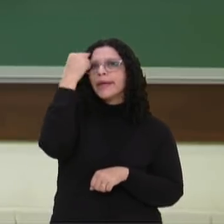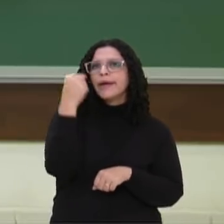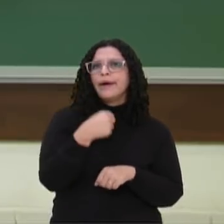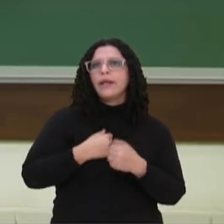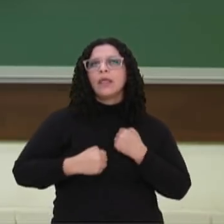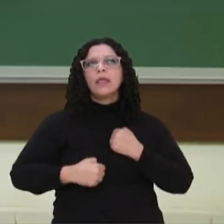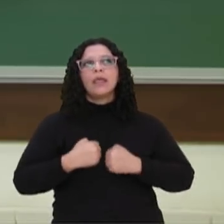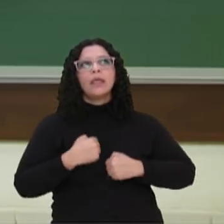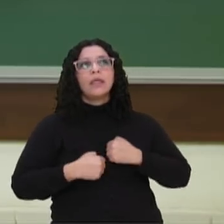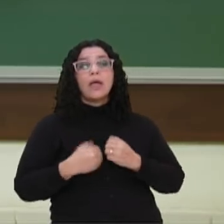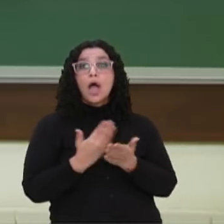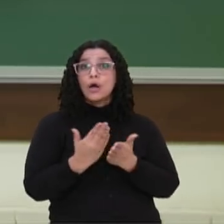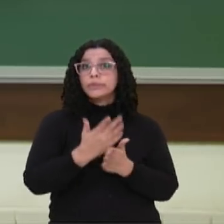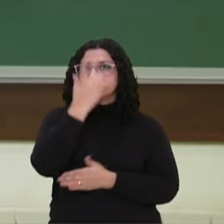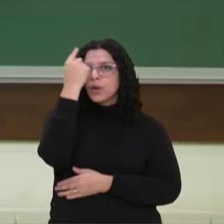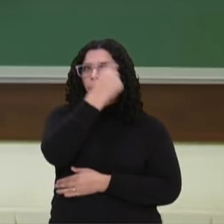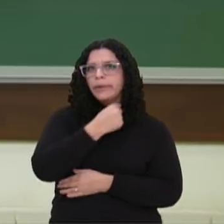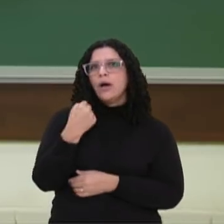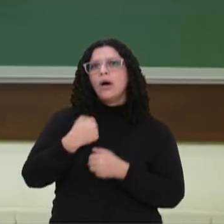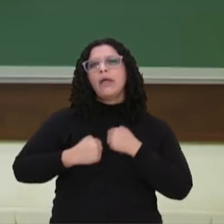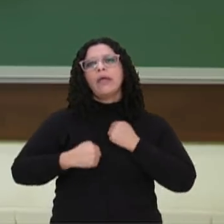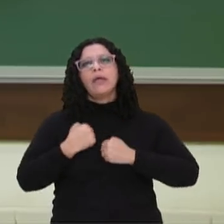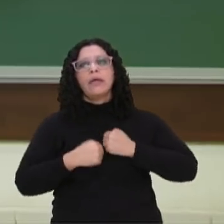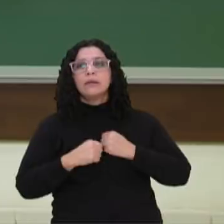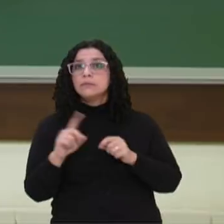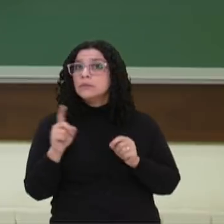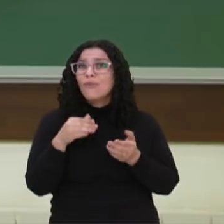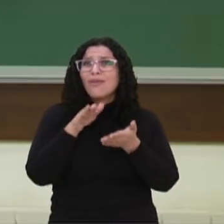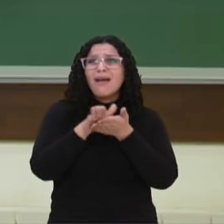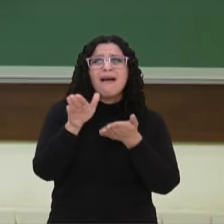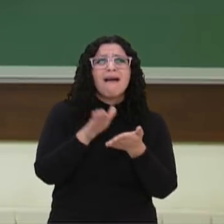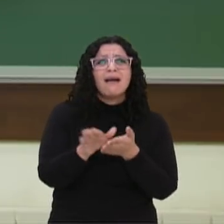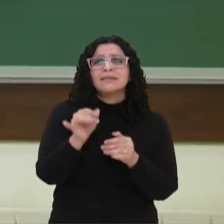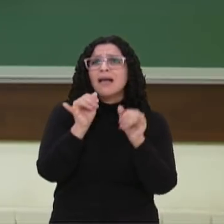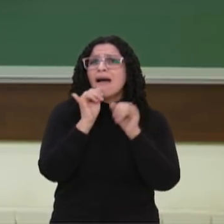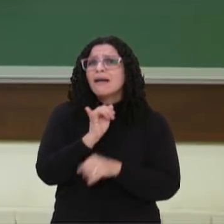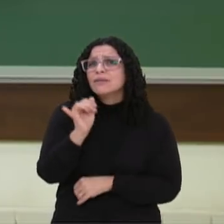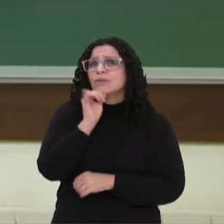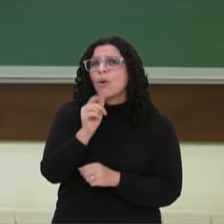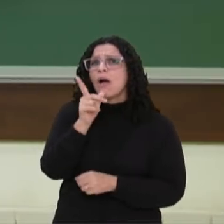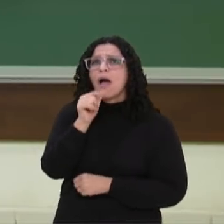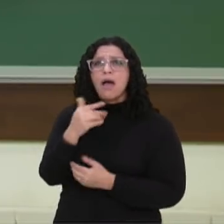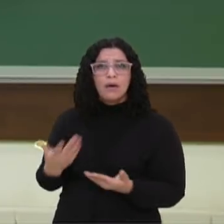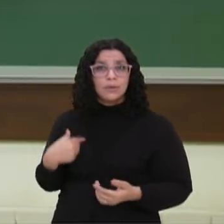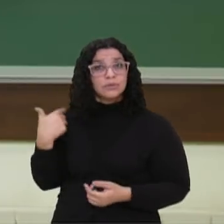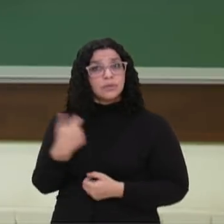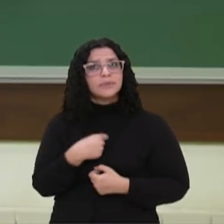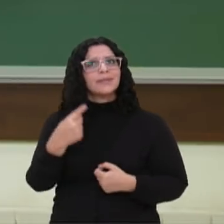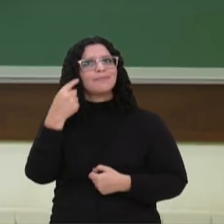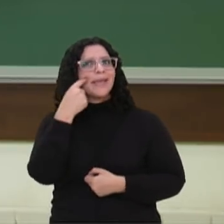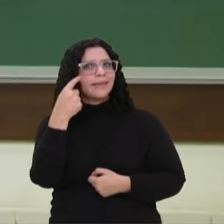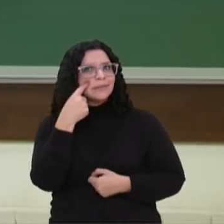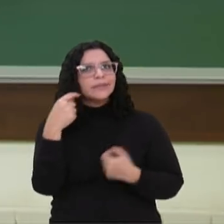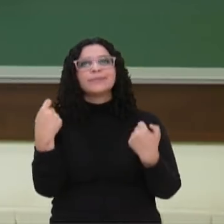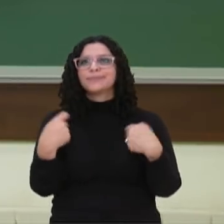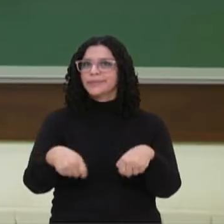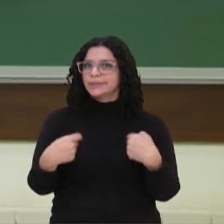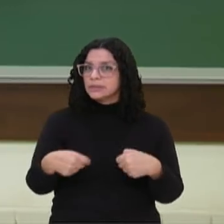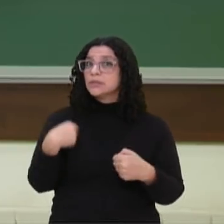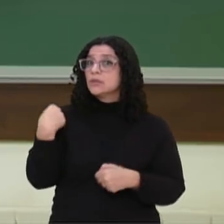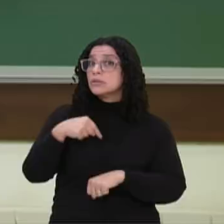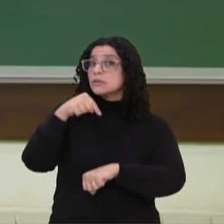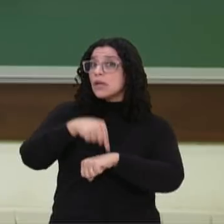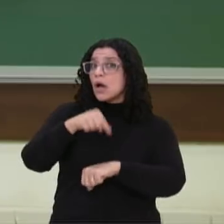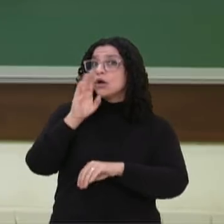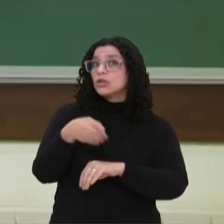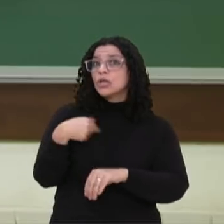isso tem gente que leva 1 hora tomando banho. Já pensou o desperdício de água? Nós temos que pensar nisso. Está na